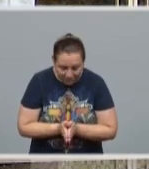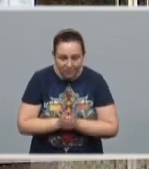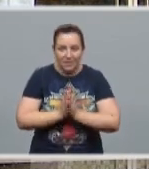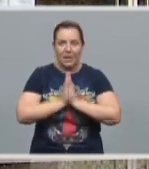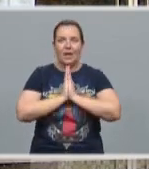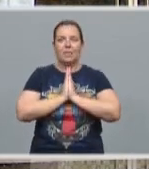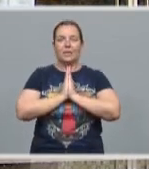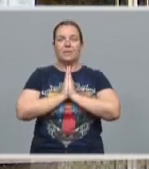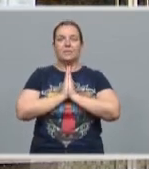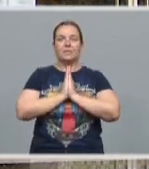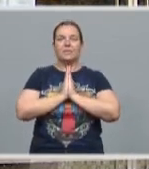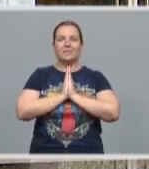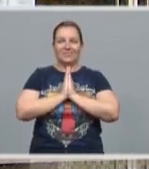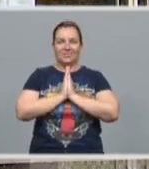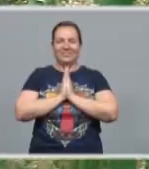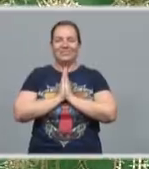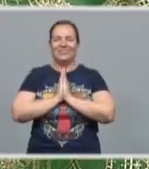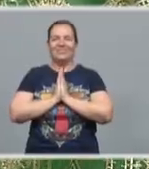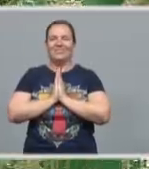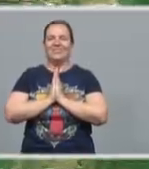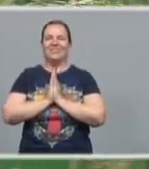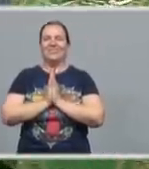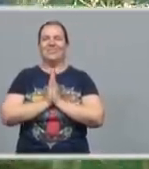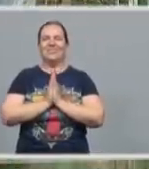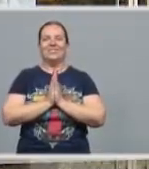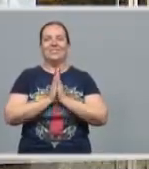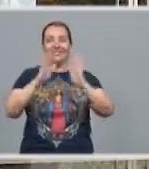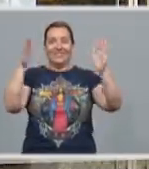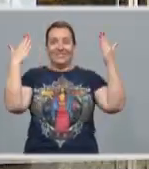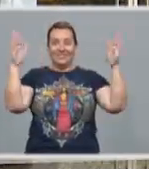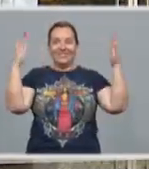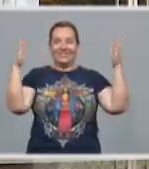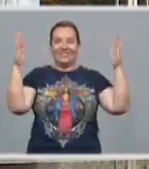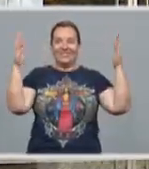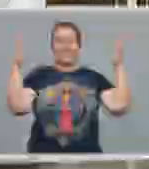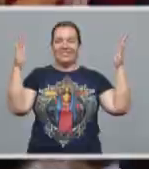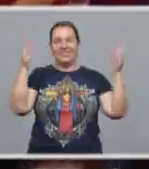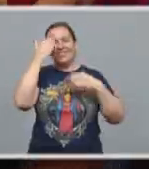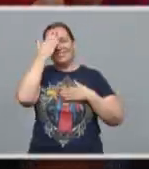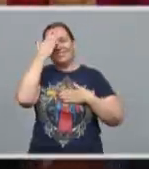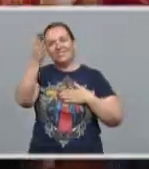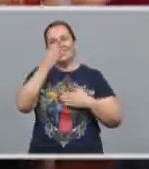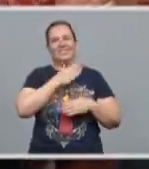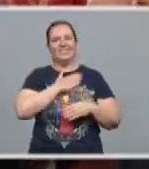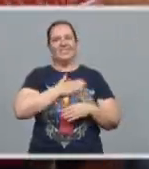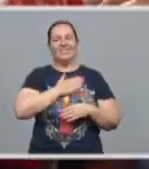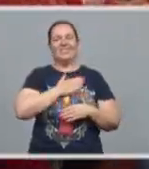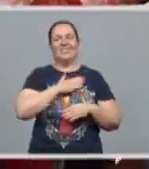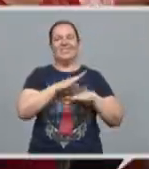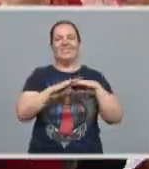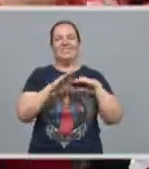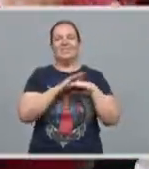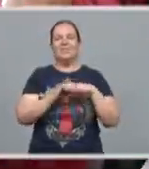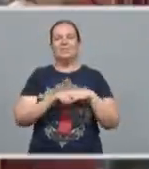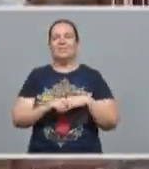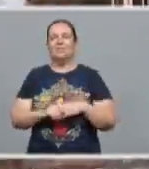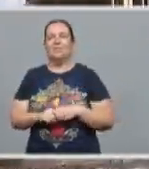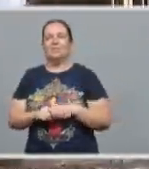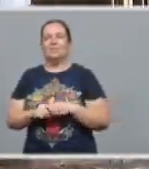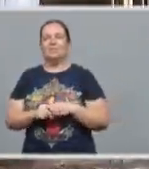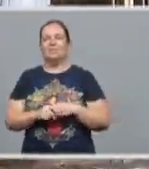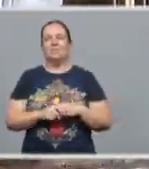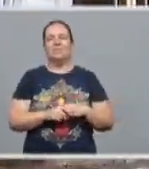Santo. Amém. Uma salva de palmas, obrigado pelo carinho. Muitos